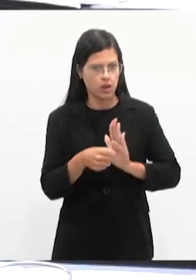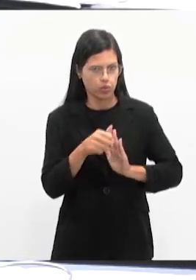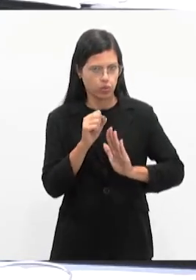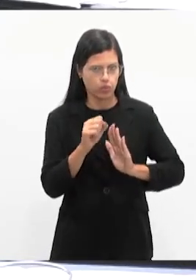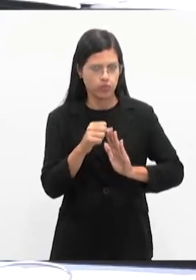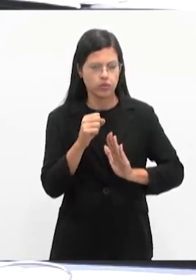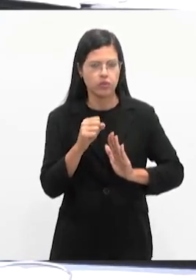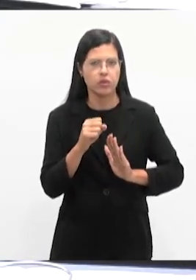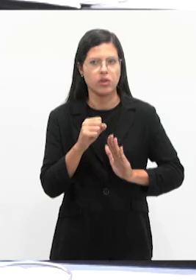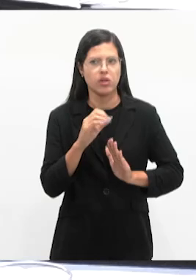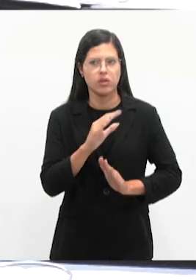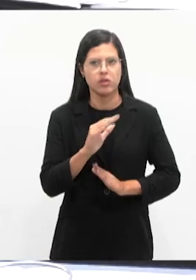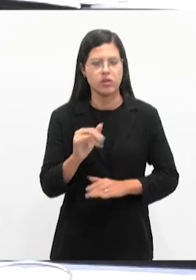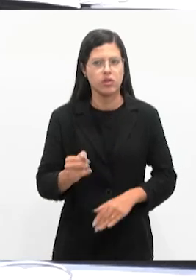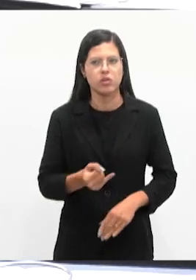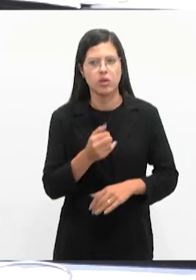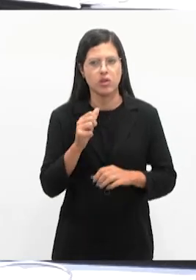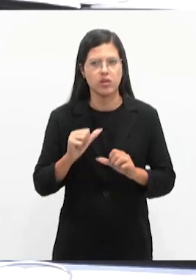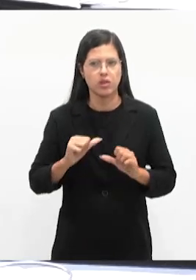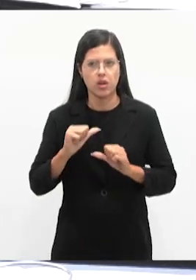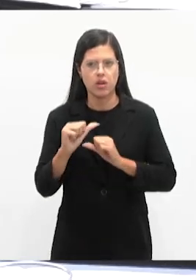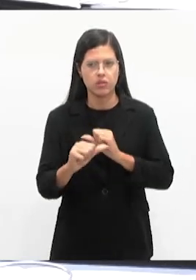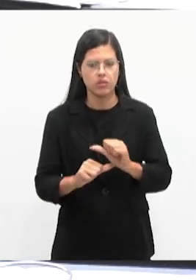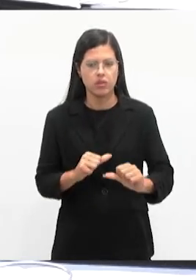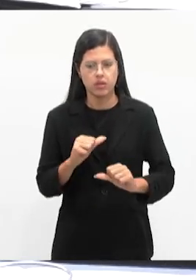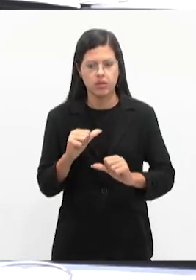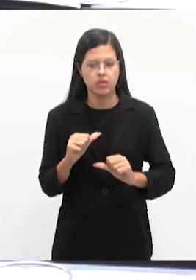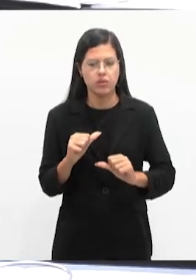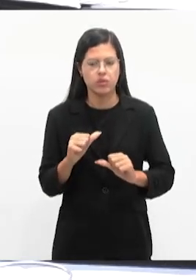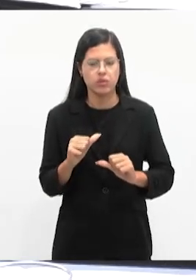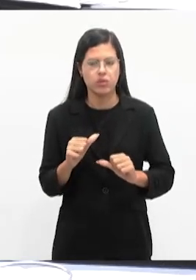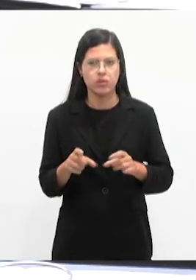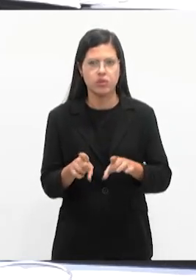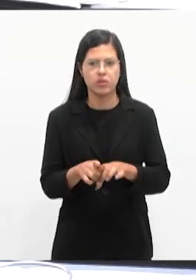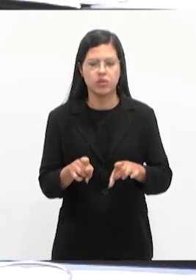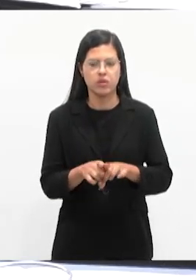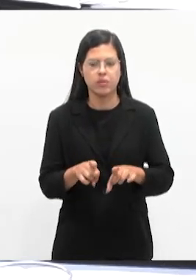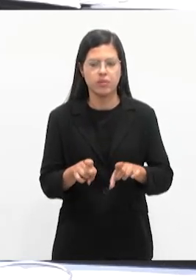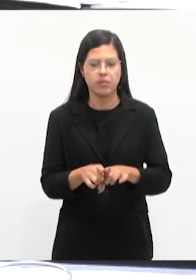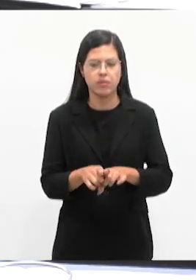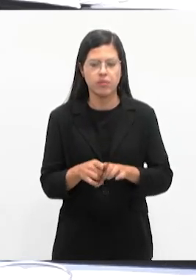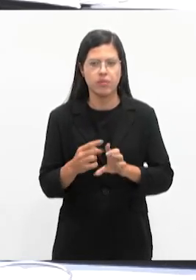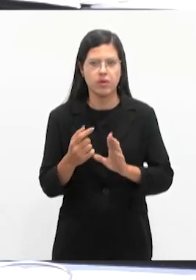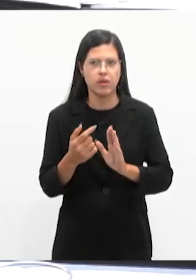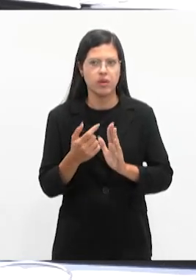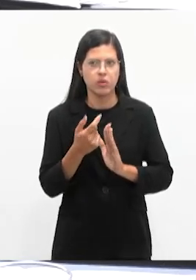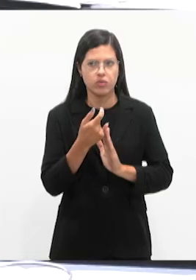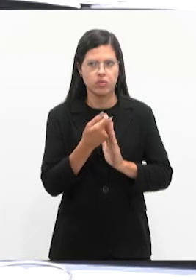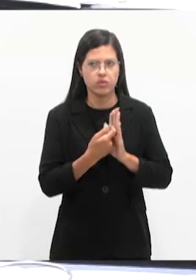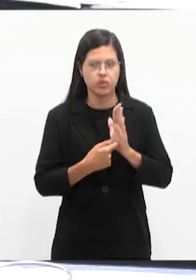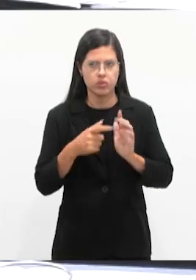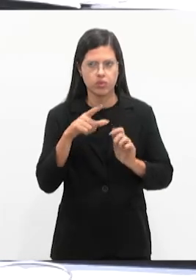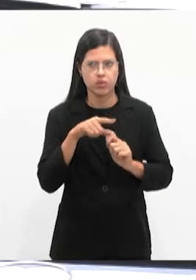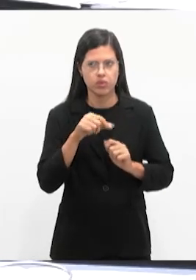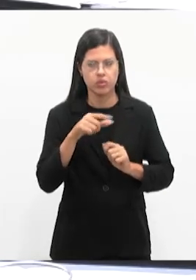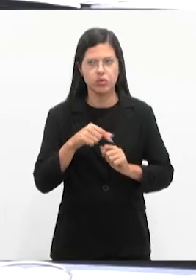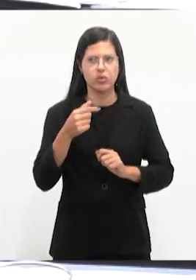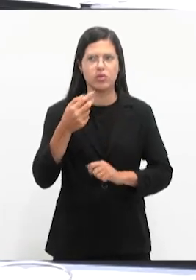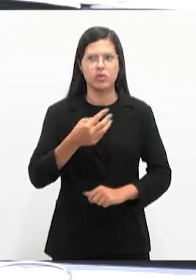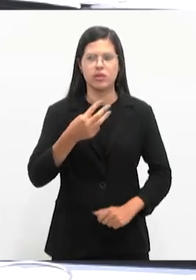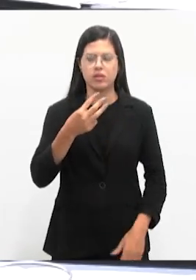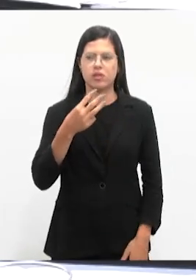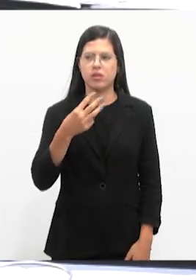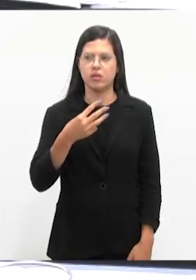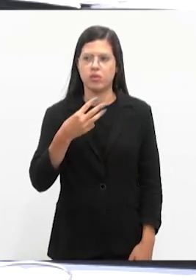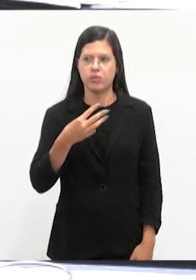CCJ e alterando também a redação do artigo 3º,